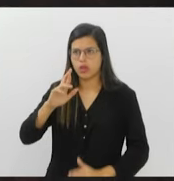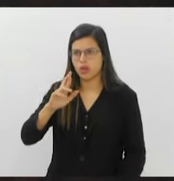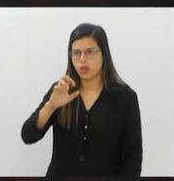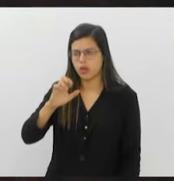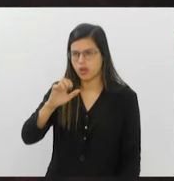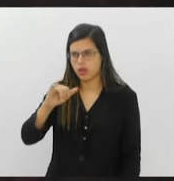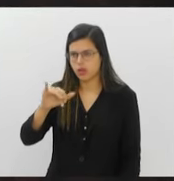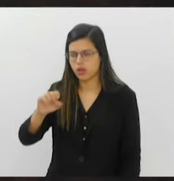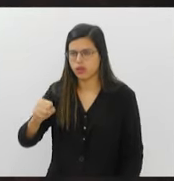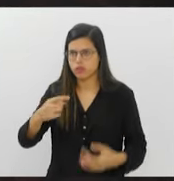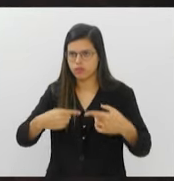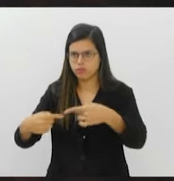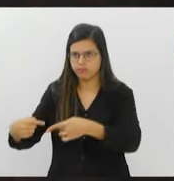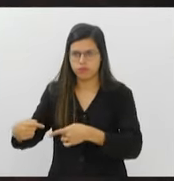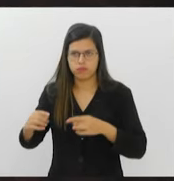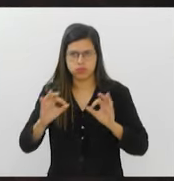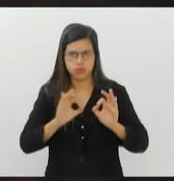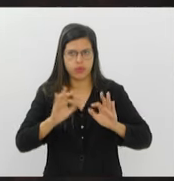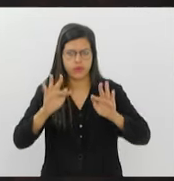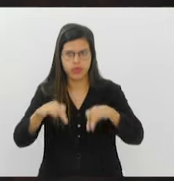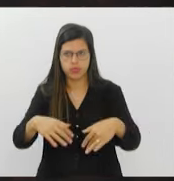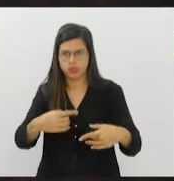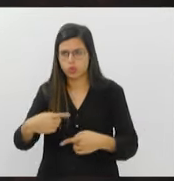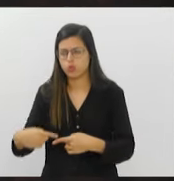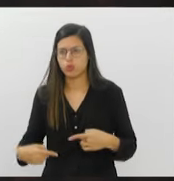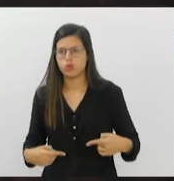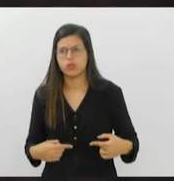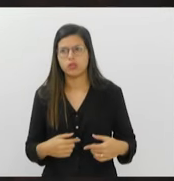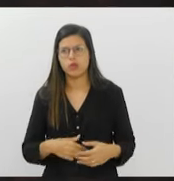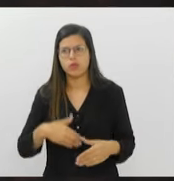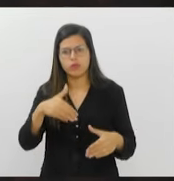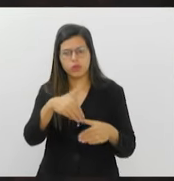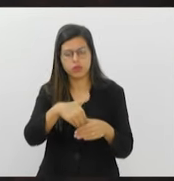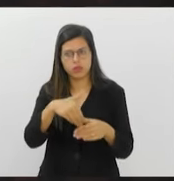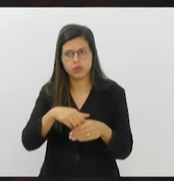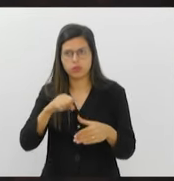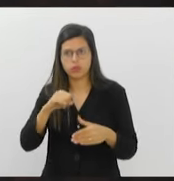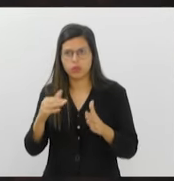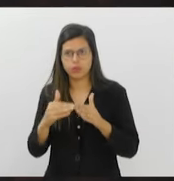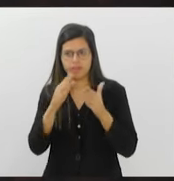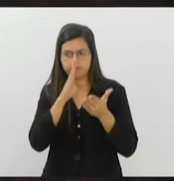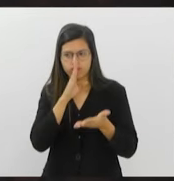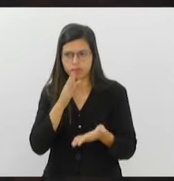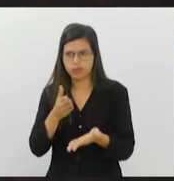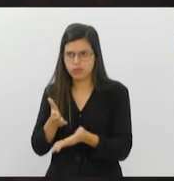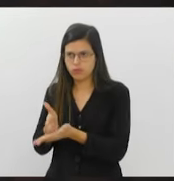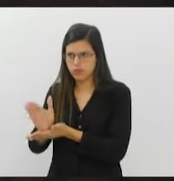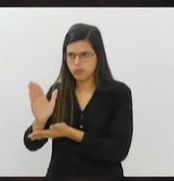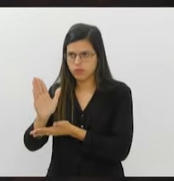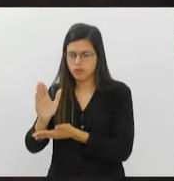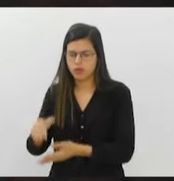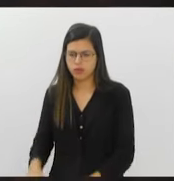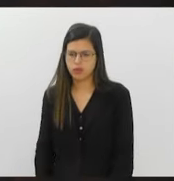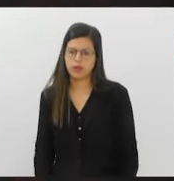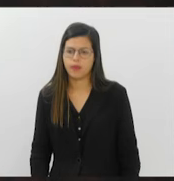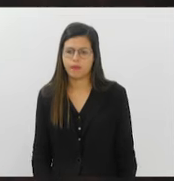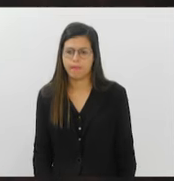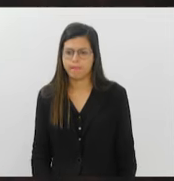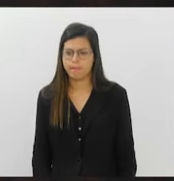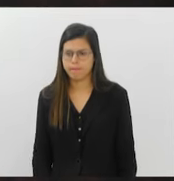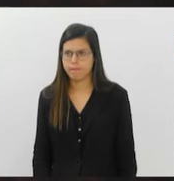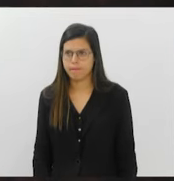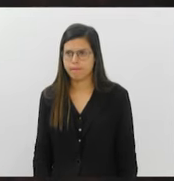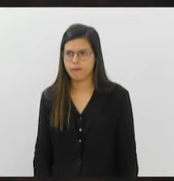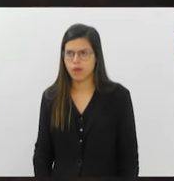Em discussão, não havendo quem queira discutir, encerrada a discussão. Em votação, os senhores que aprovam, permaneçam como estão. Aprovado, vai